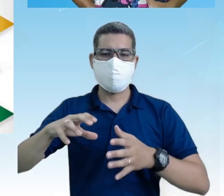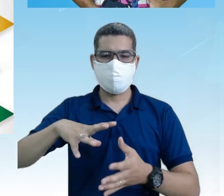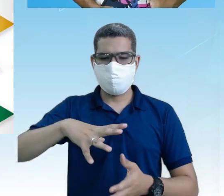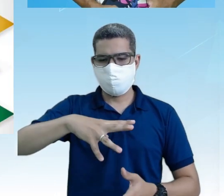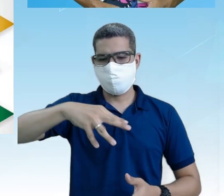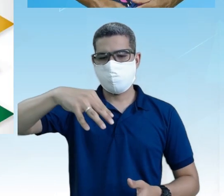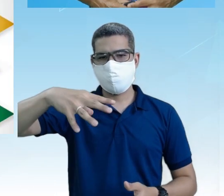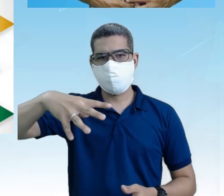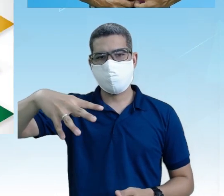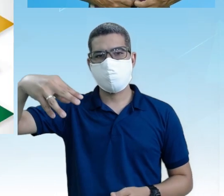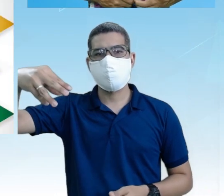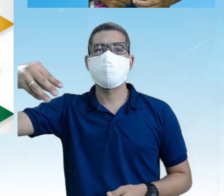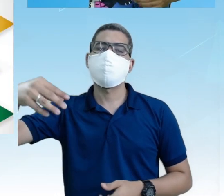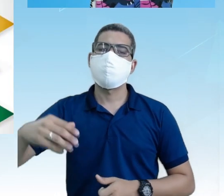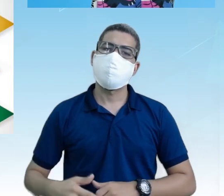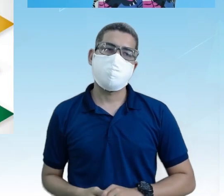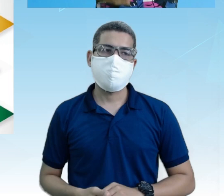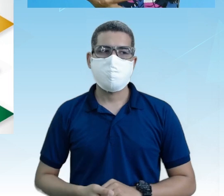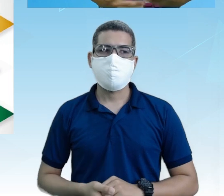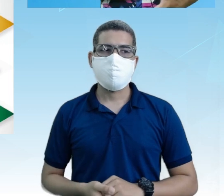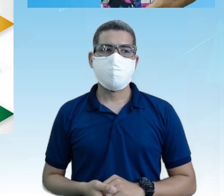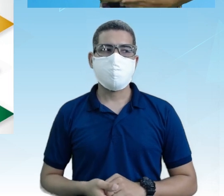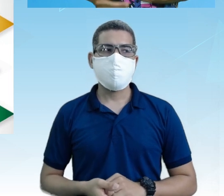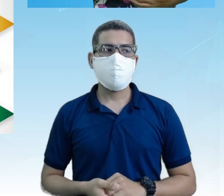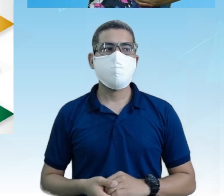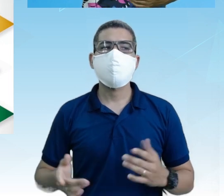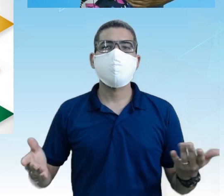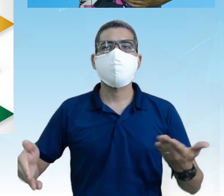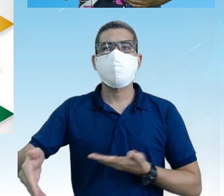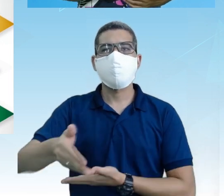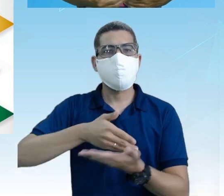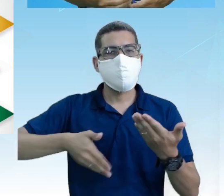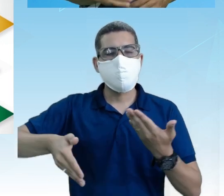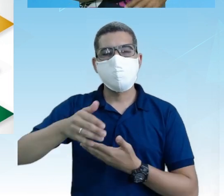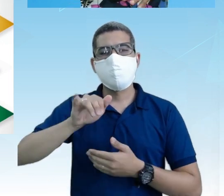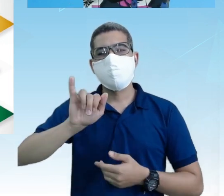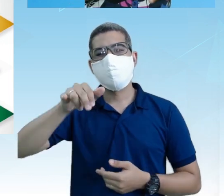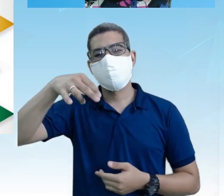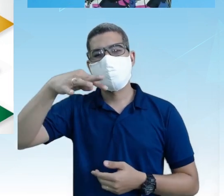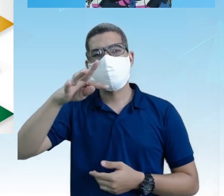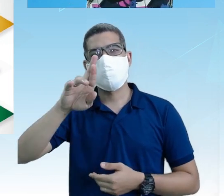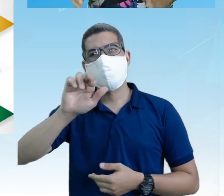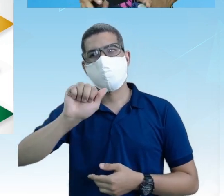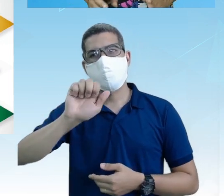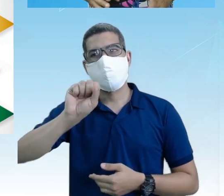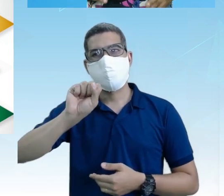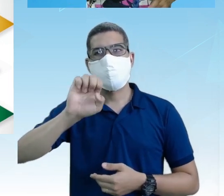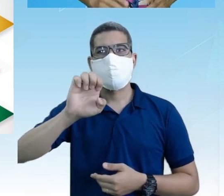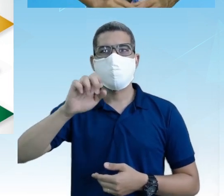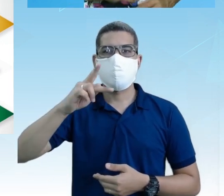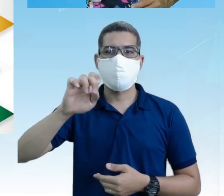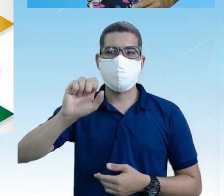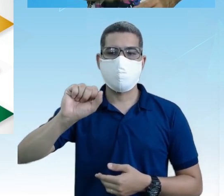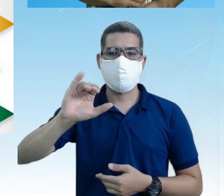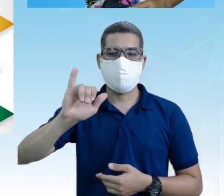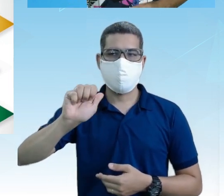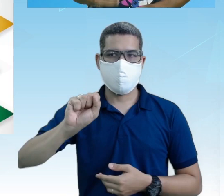portuguesas. E essas relações, quando são intraespecíficas, que não são harmônicas, elas